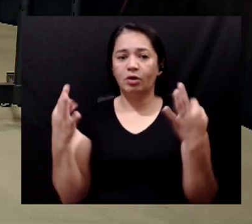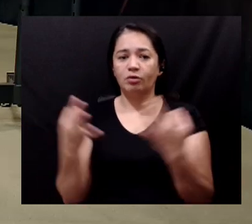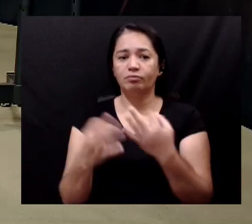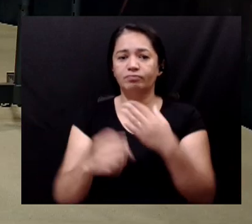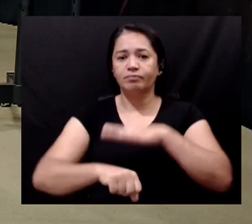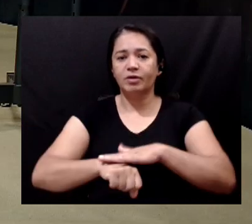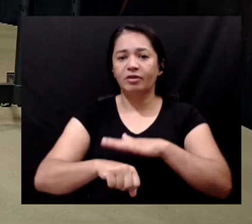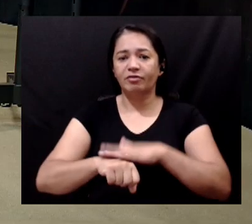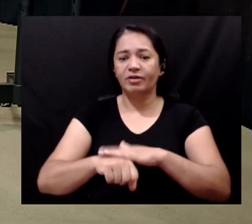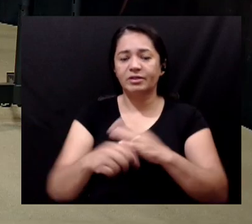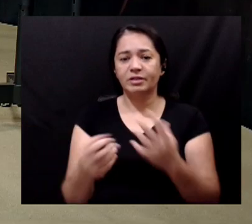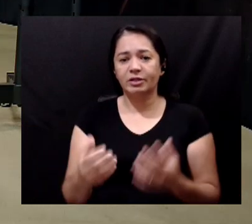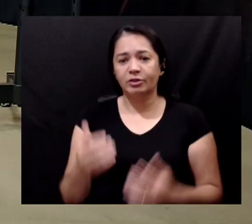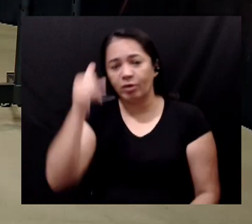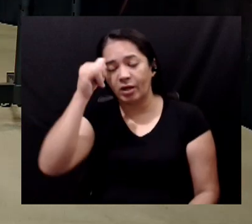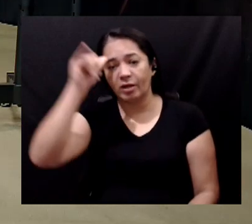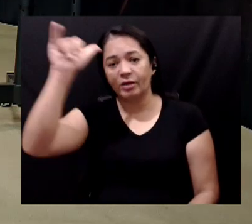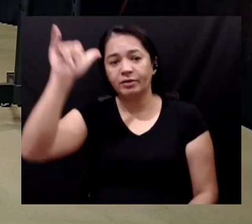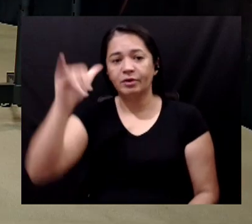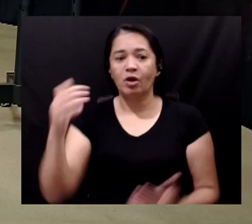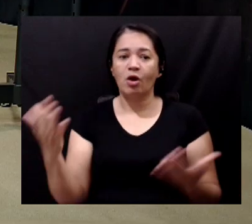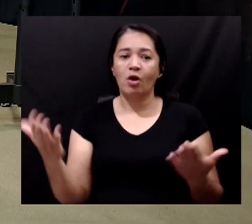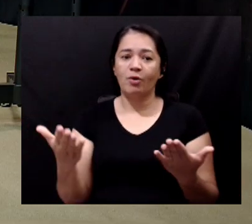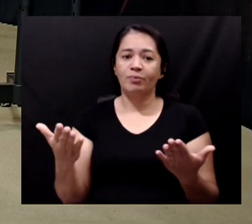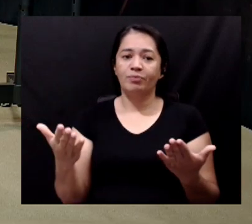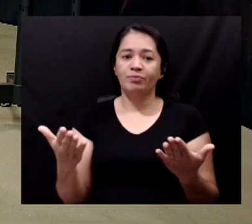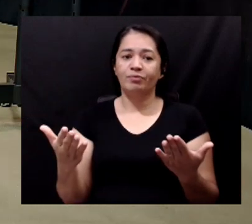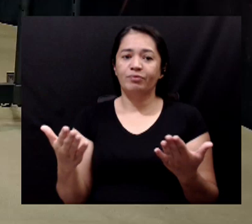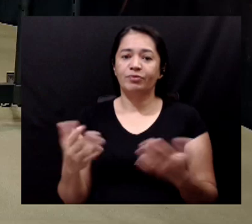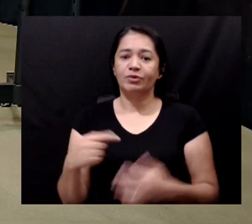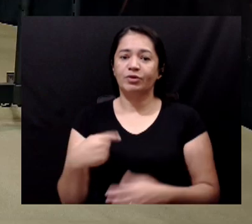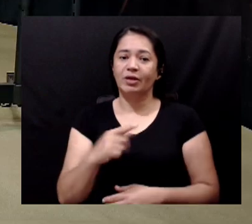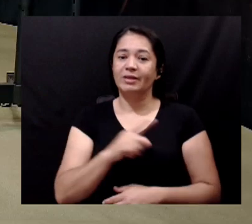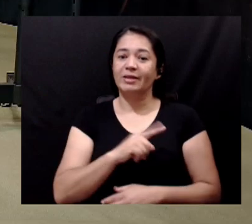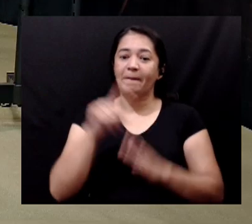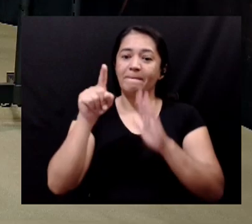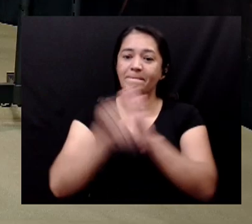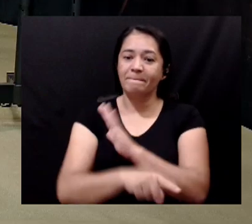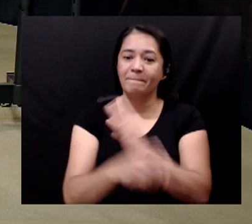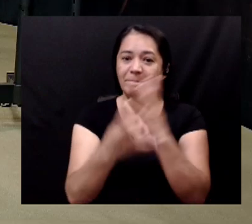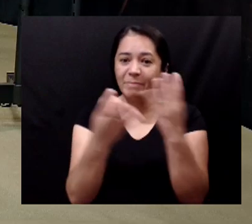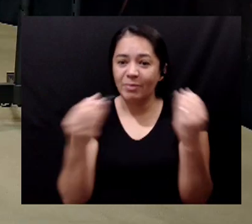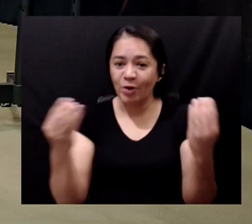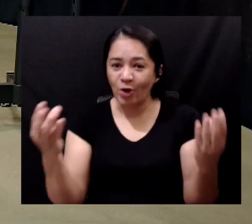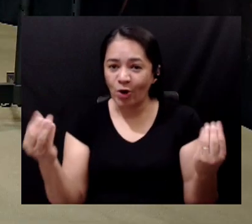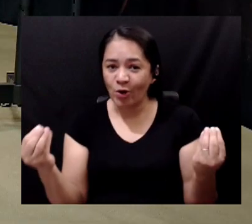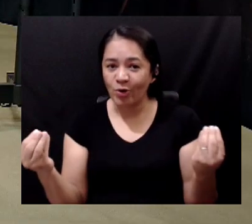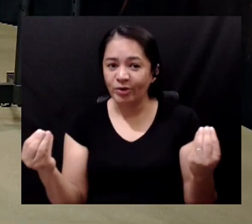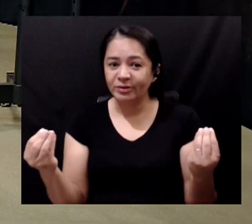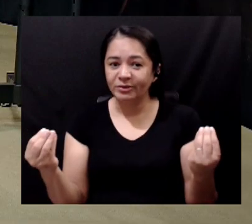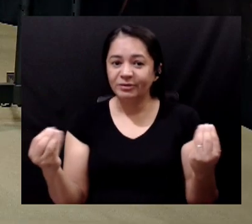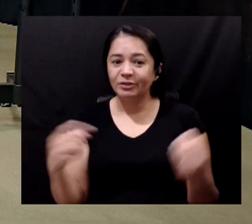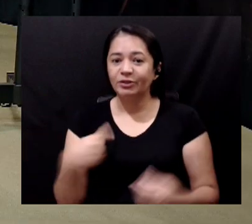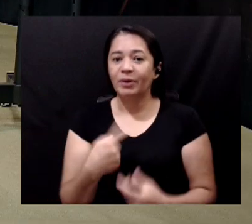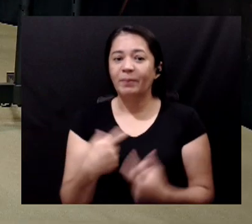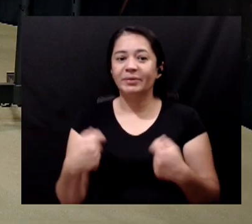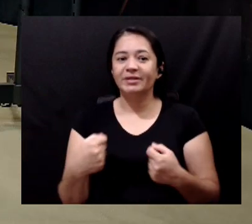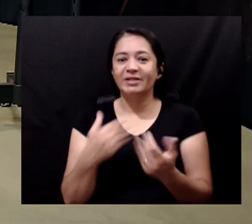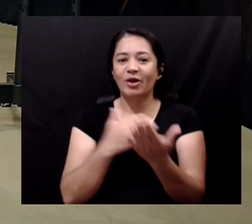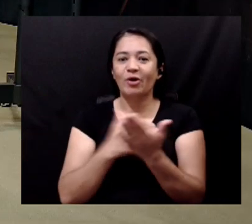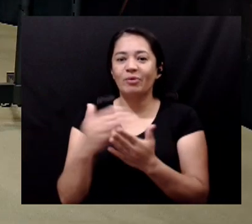prevenção. Ô, gente, seguinte, Nalu, nós temos perguntas, muitas perguntas, né, e a gente precisa começar a atender os